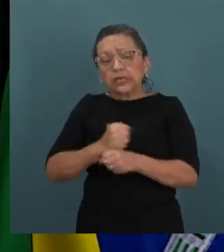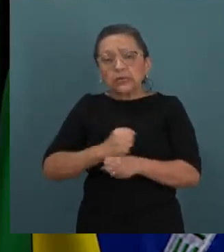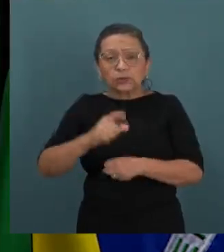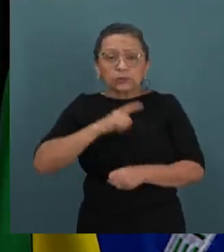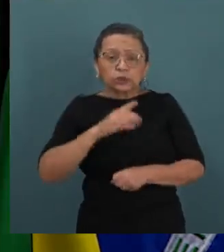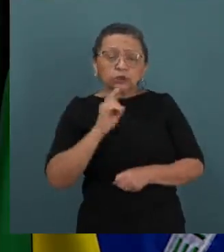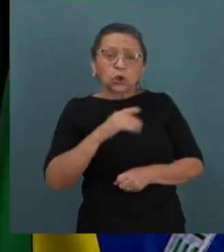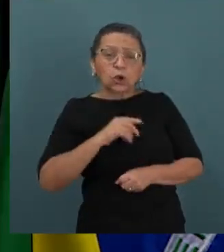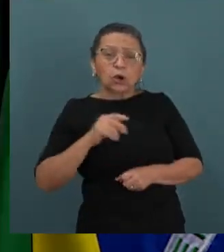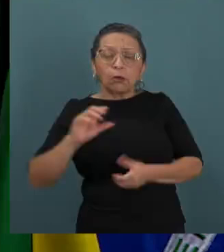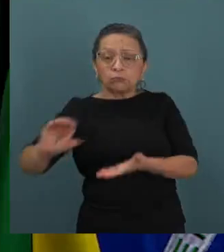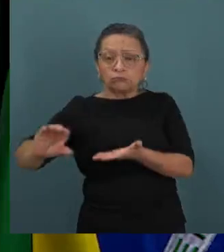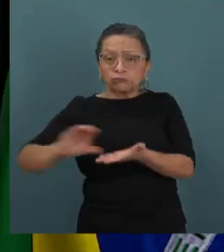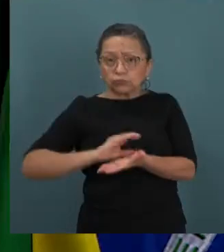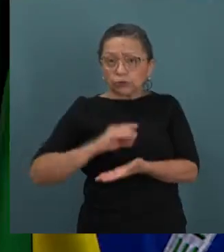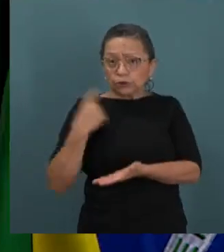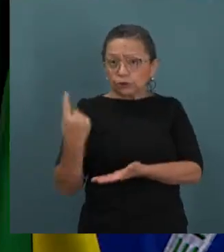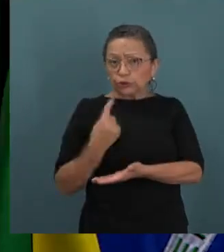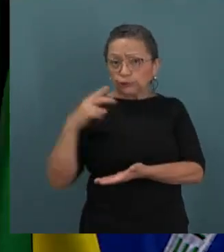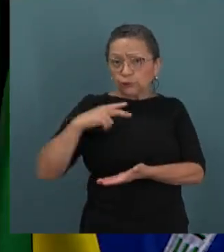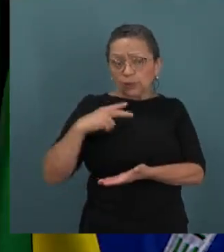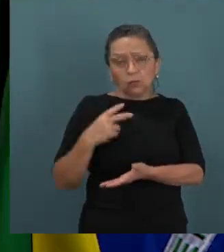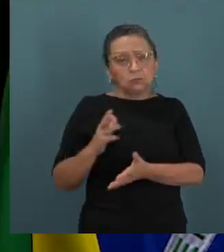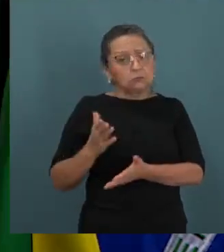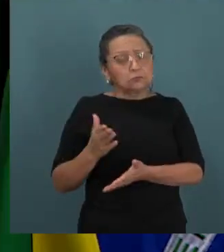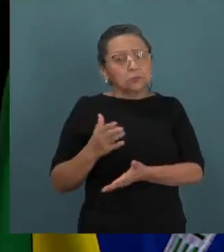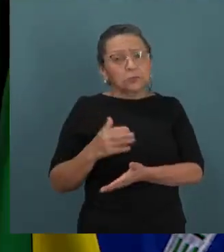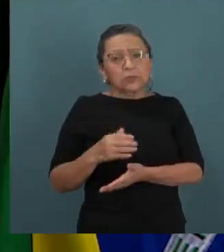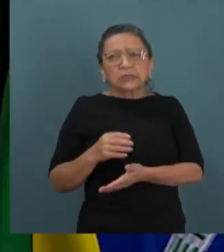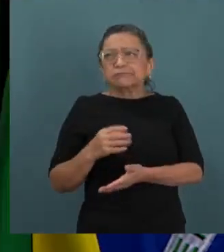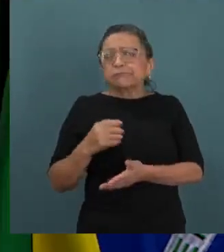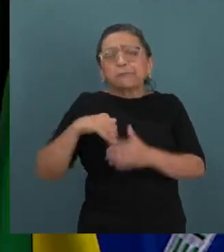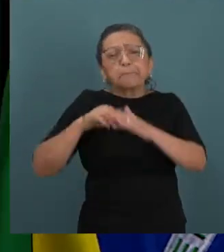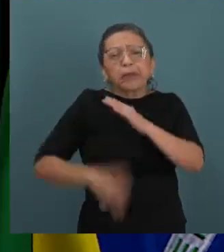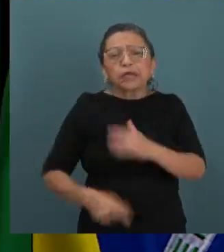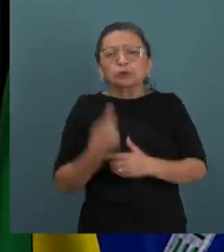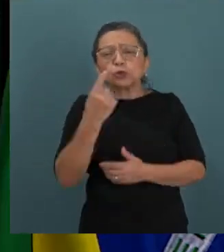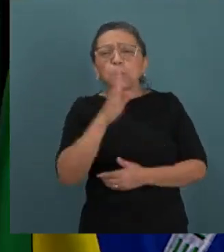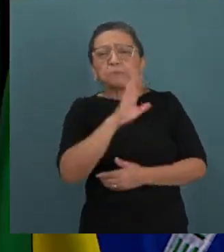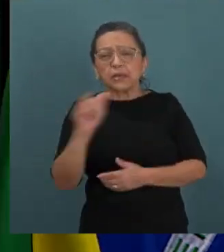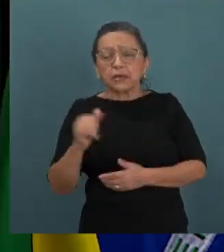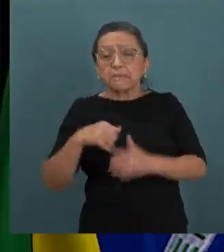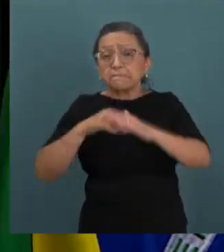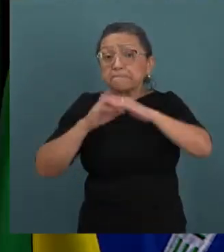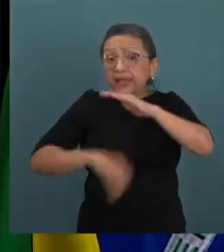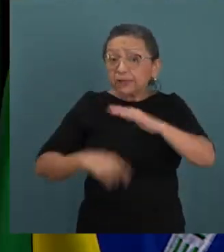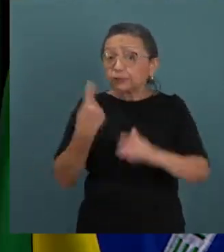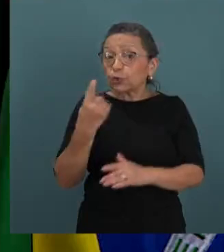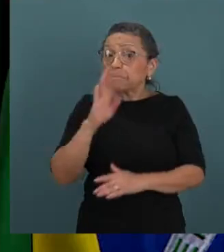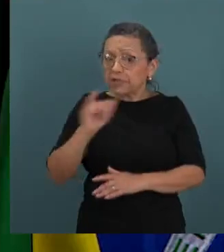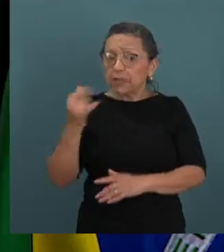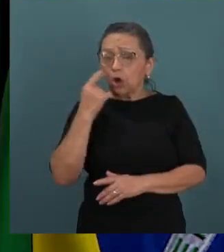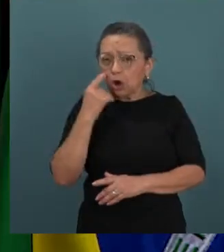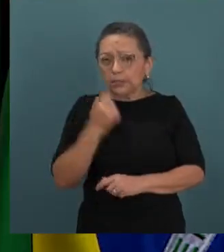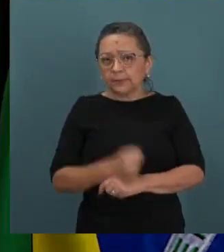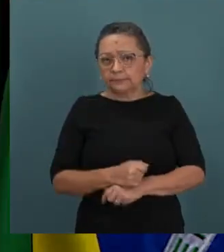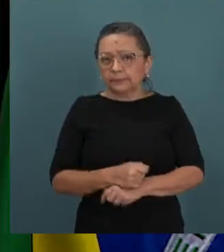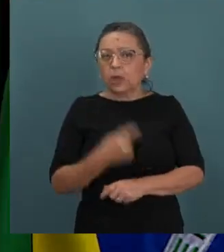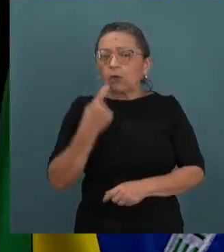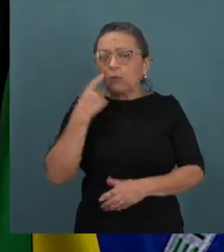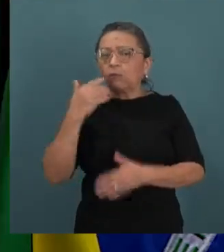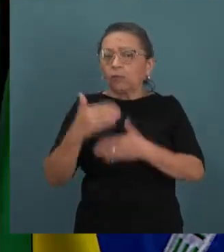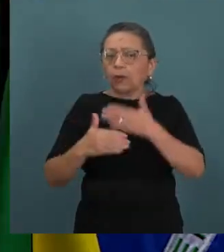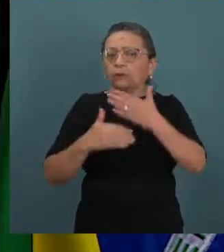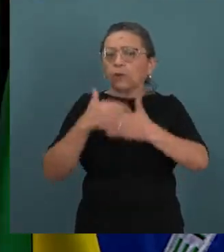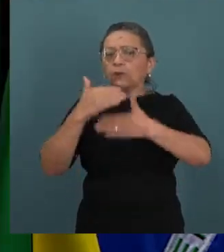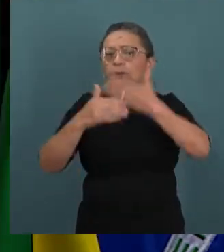emendas individuais e não chegavam a 1 bilhão de reais. Olha só como a coisa foi